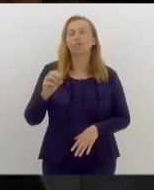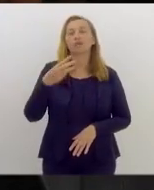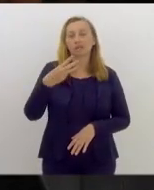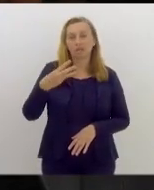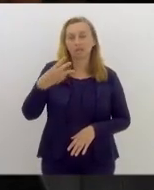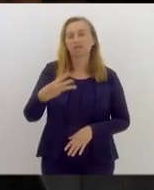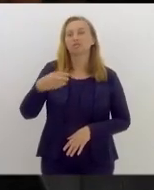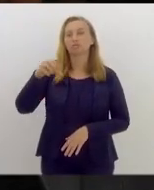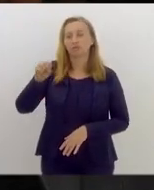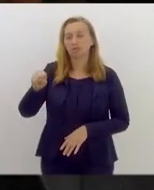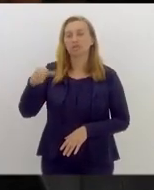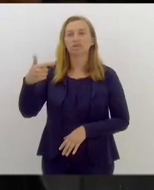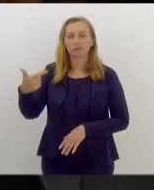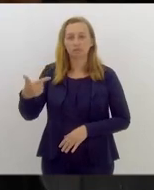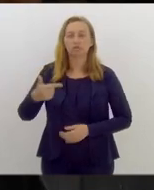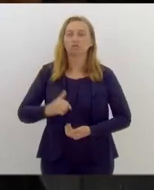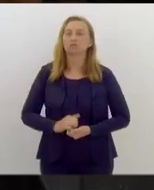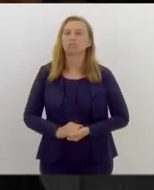382 milhões